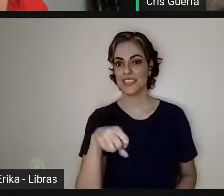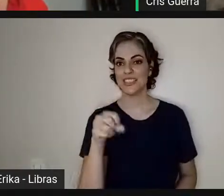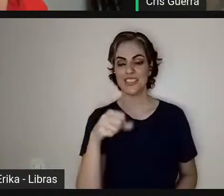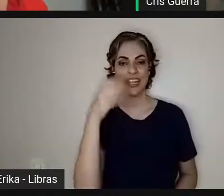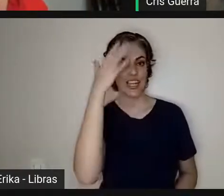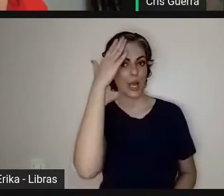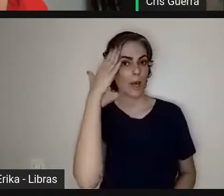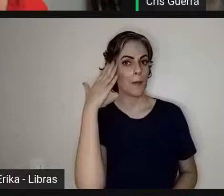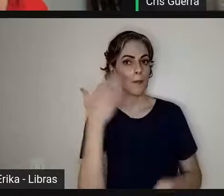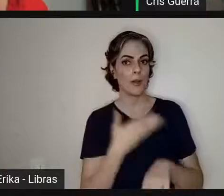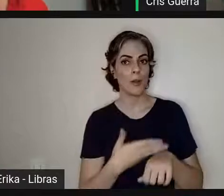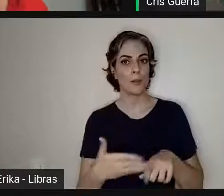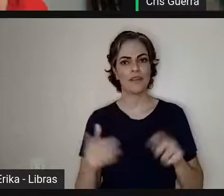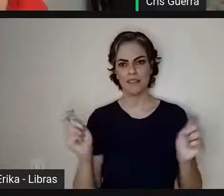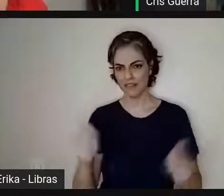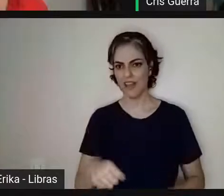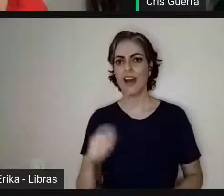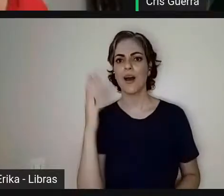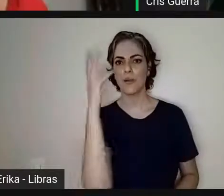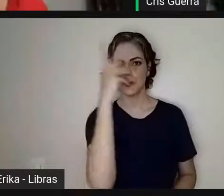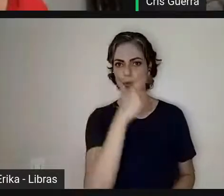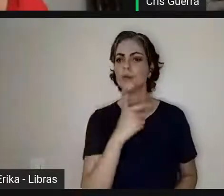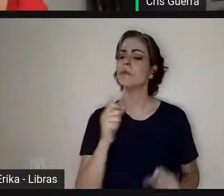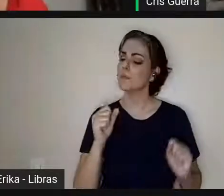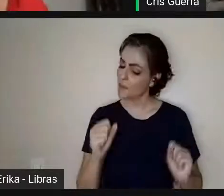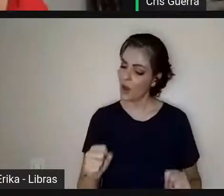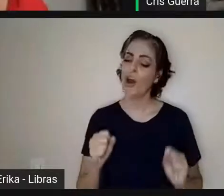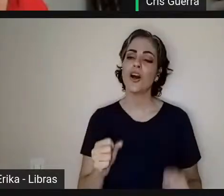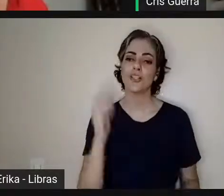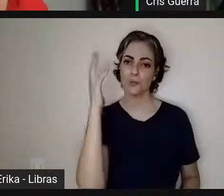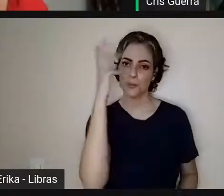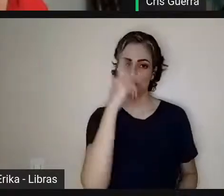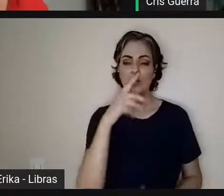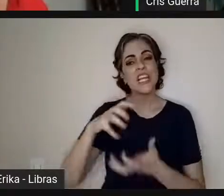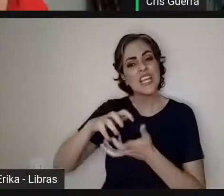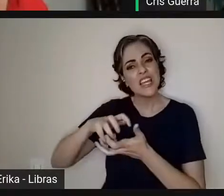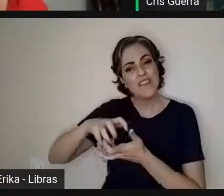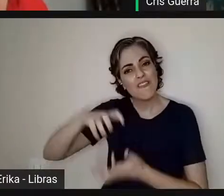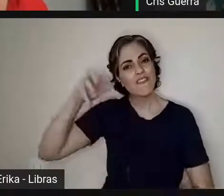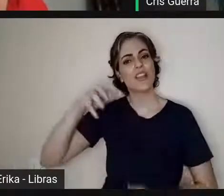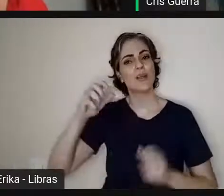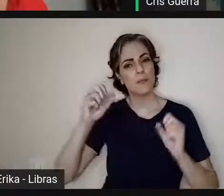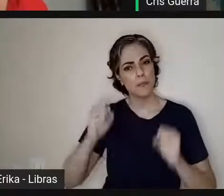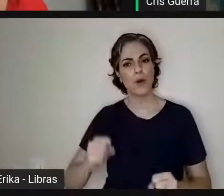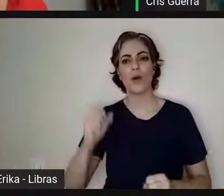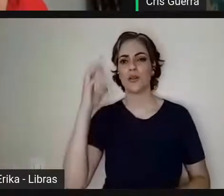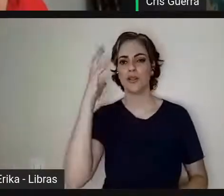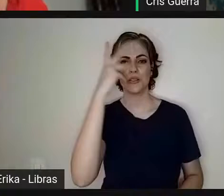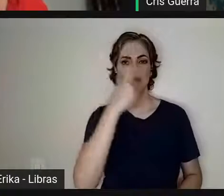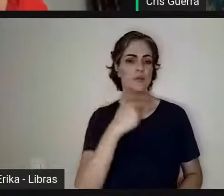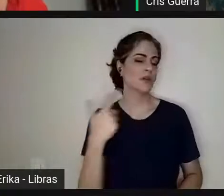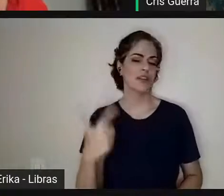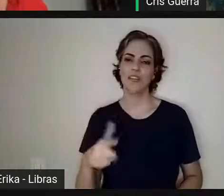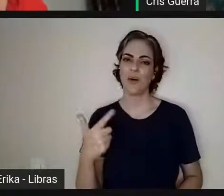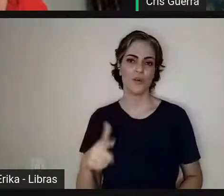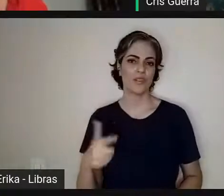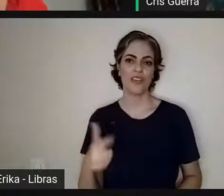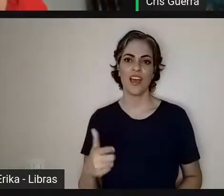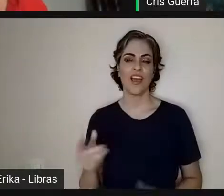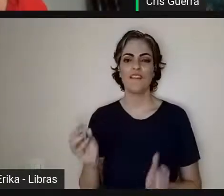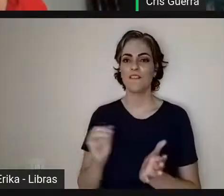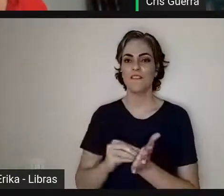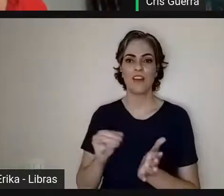ser, o cabelo branco pode ser bonito, o envelhecimento pode ser bonito, não existe falta de